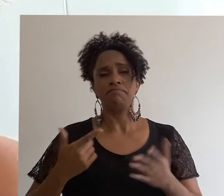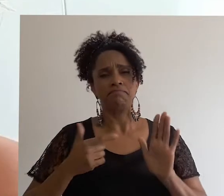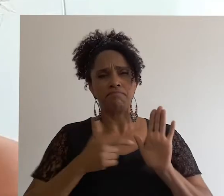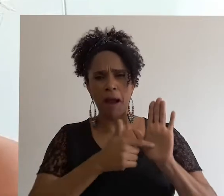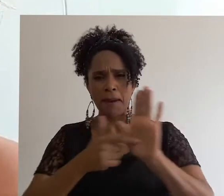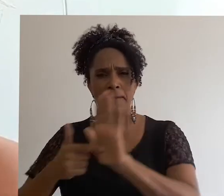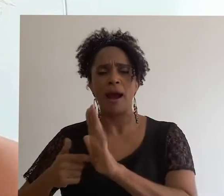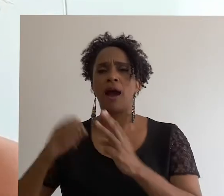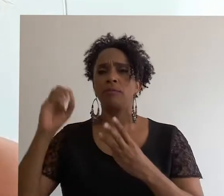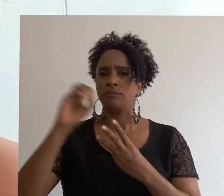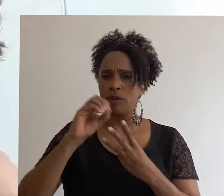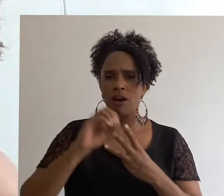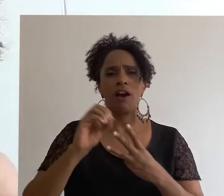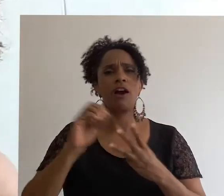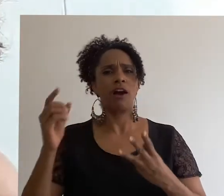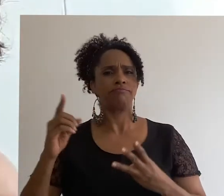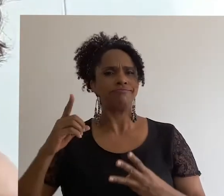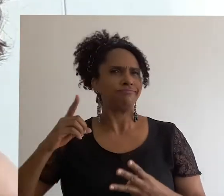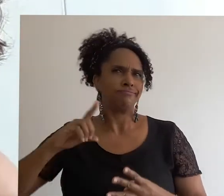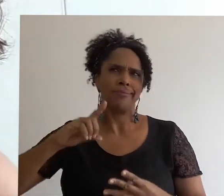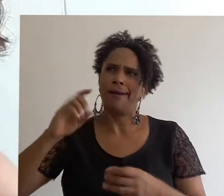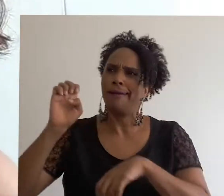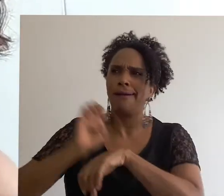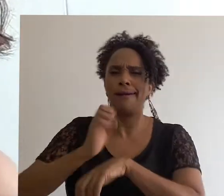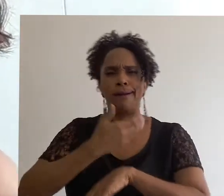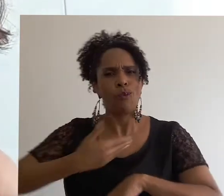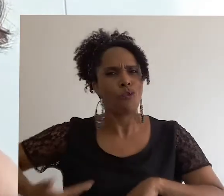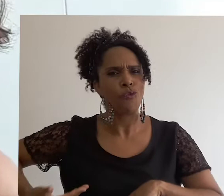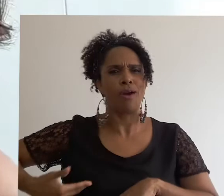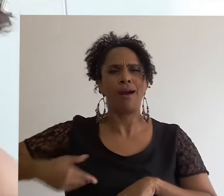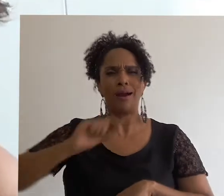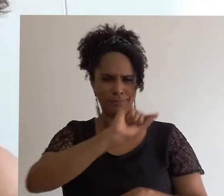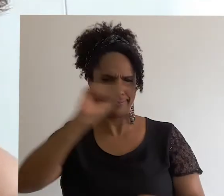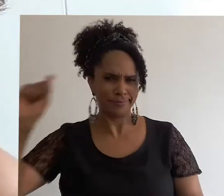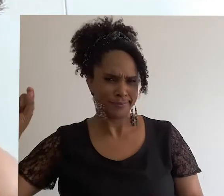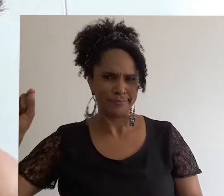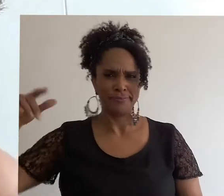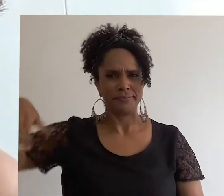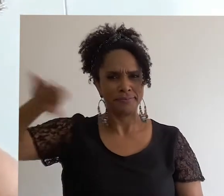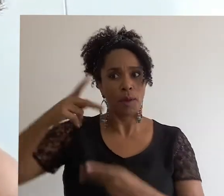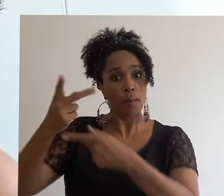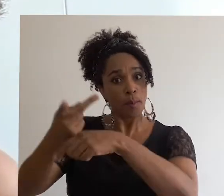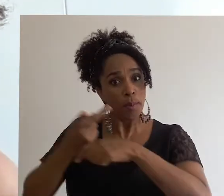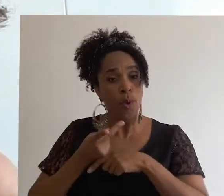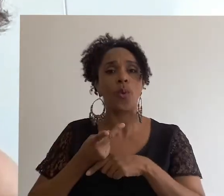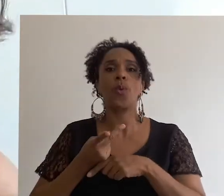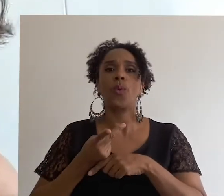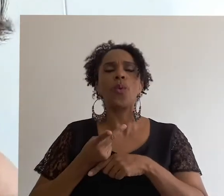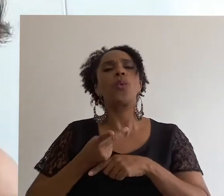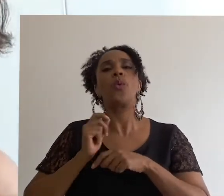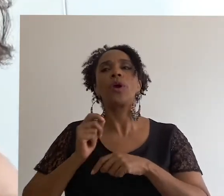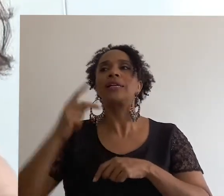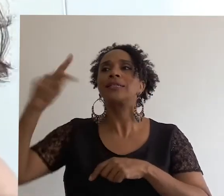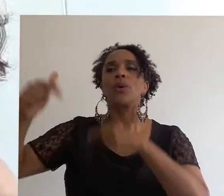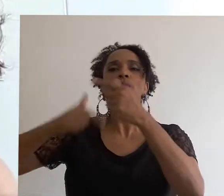fazemos publicação nos stories. Outras instituições do Estado, do governo e outras instituições de ensino procurassem o IFBA